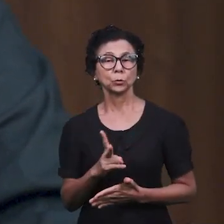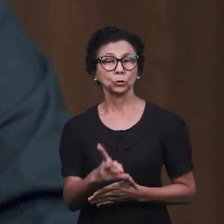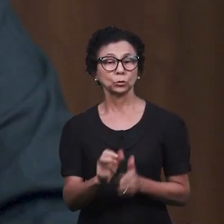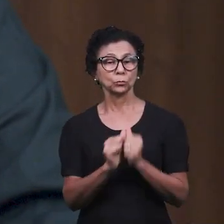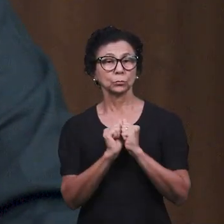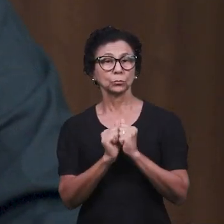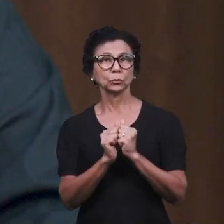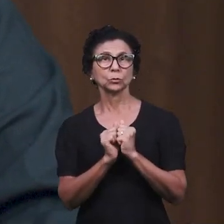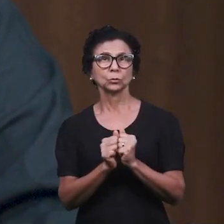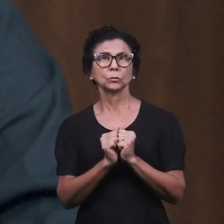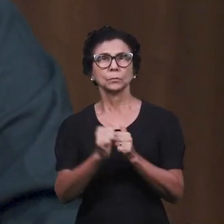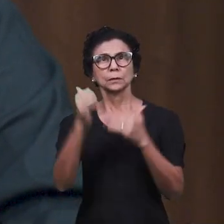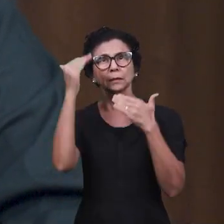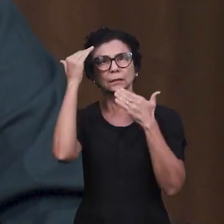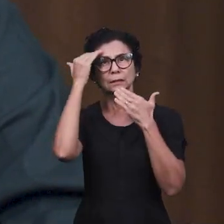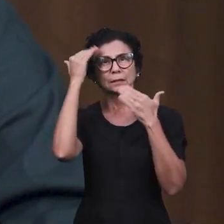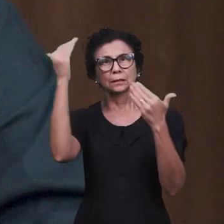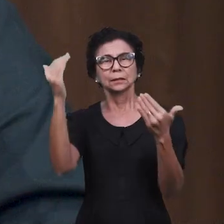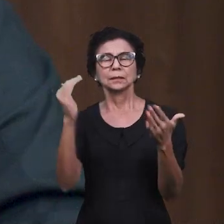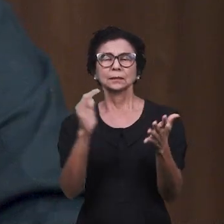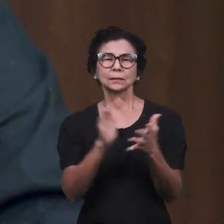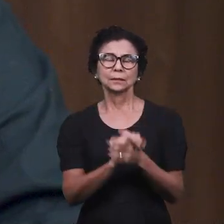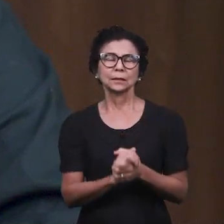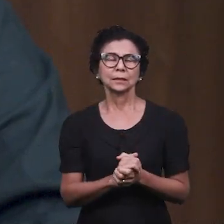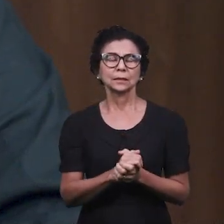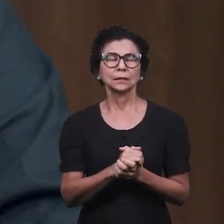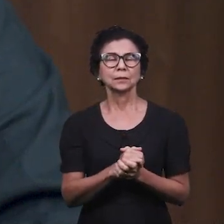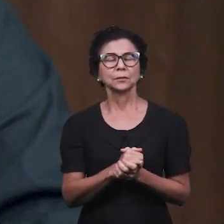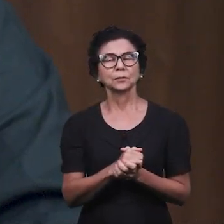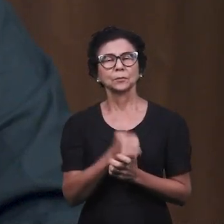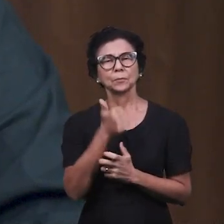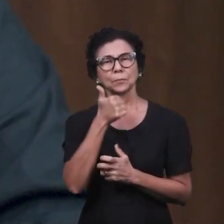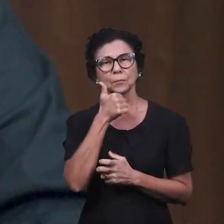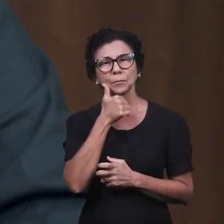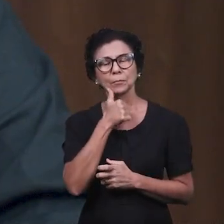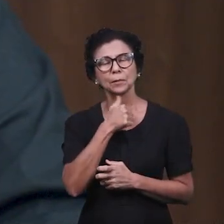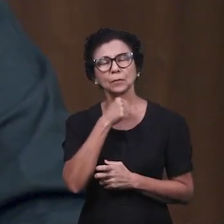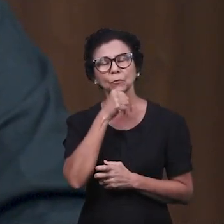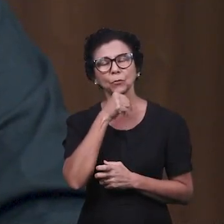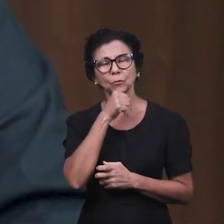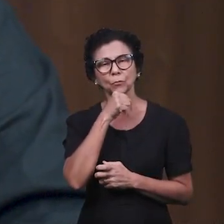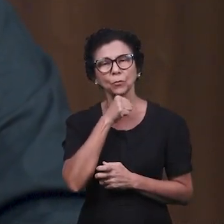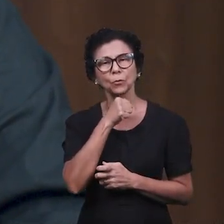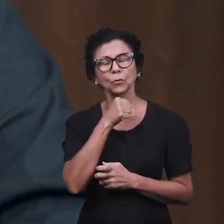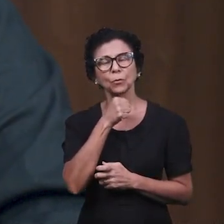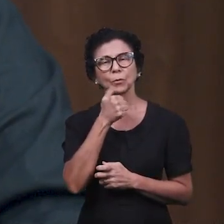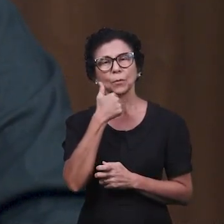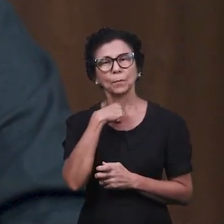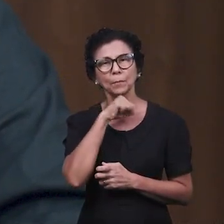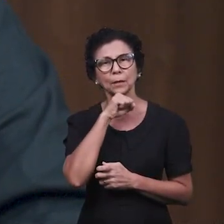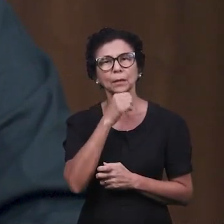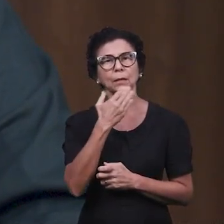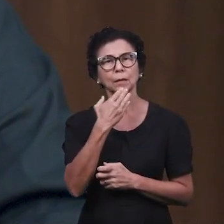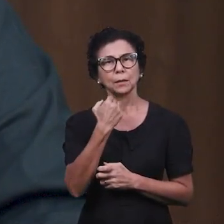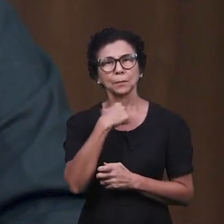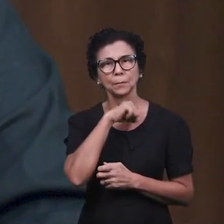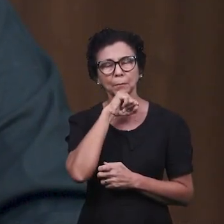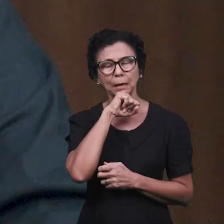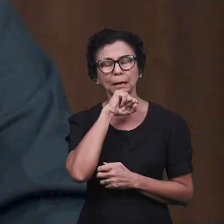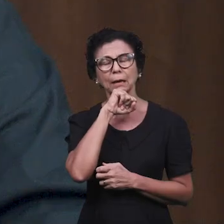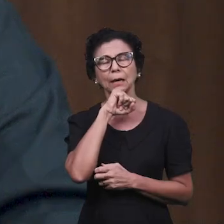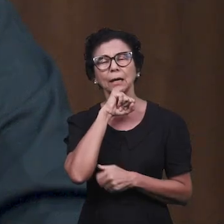permanecermos juntos. Nós agradecemos a cada avô, mãe, pai, cuidador que acompanhou até aqui esse